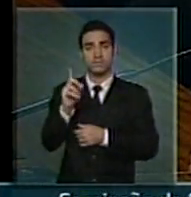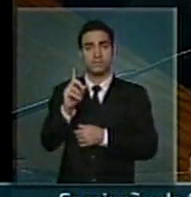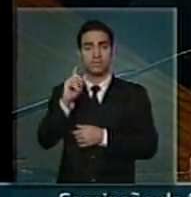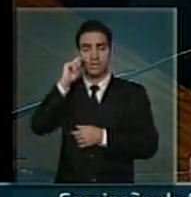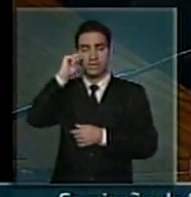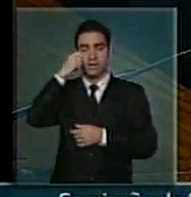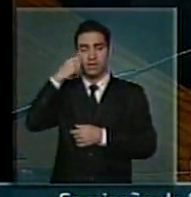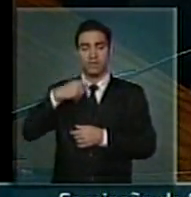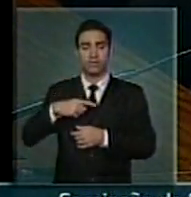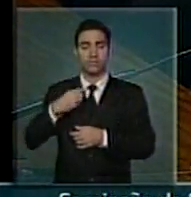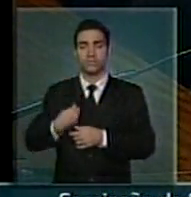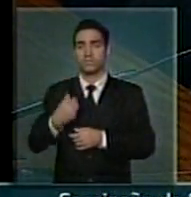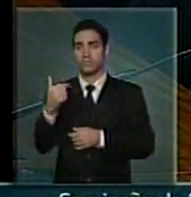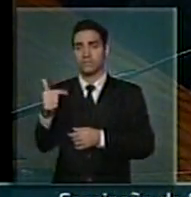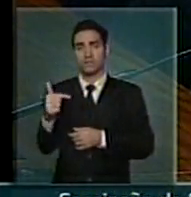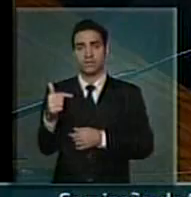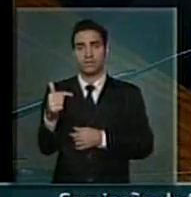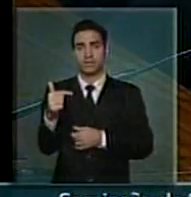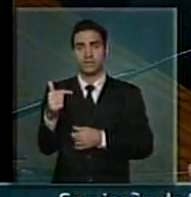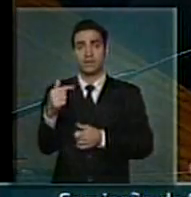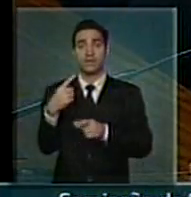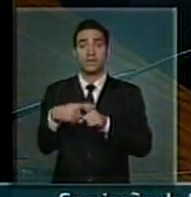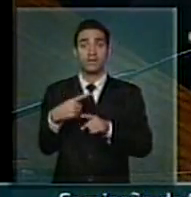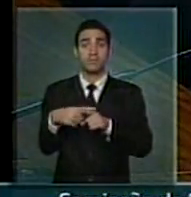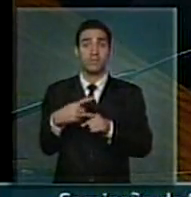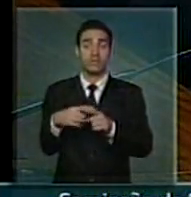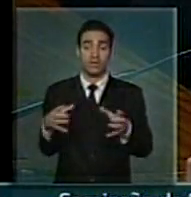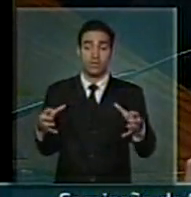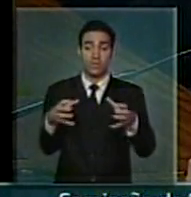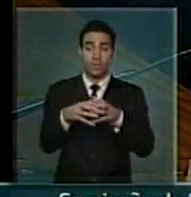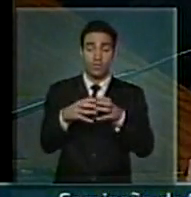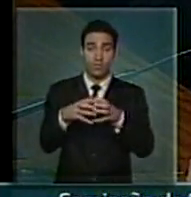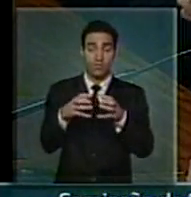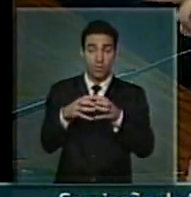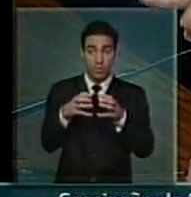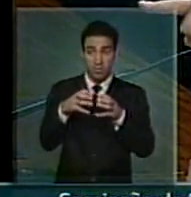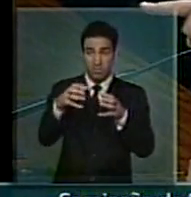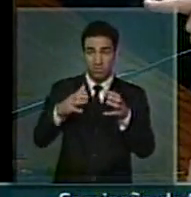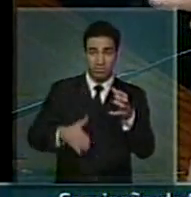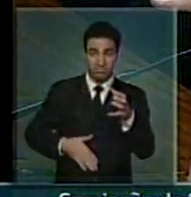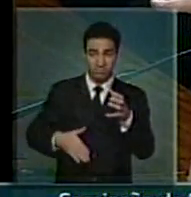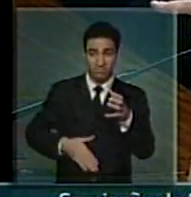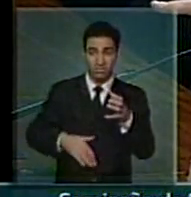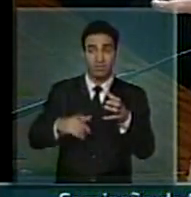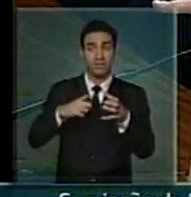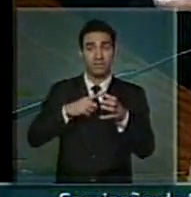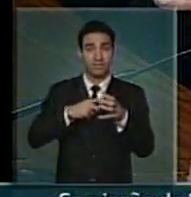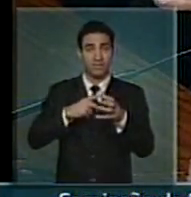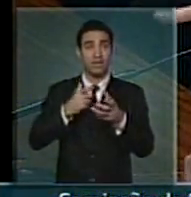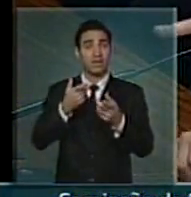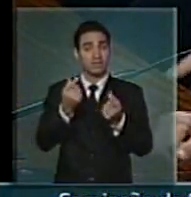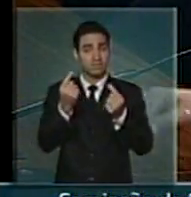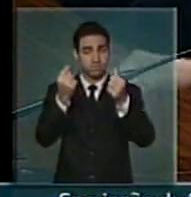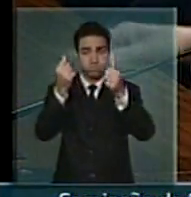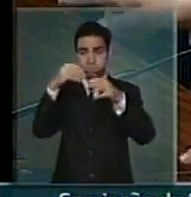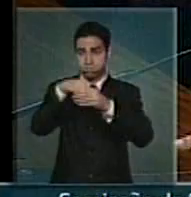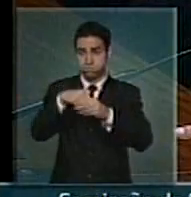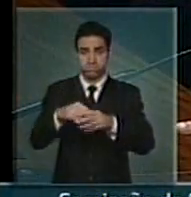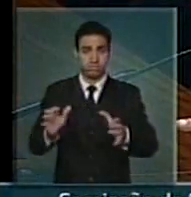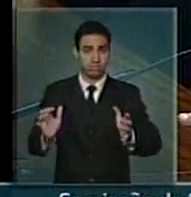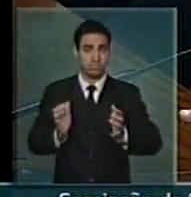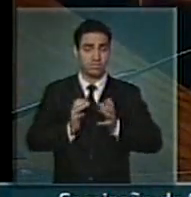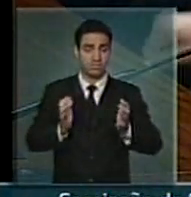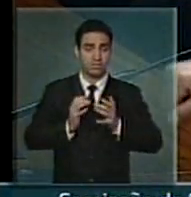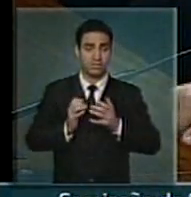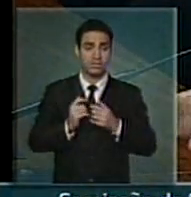porque a sofisticação do crime organizado, a contabilidade, que é